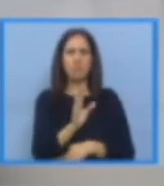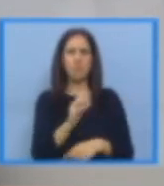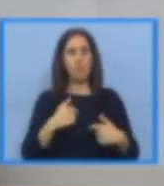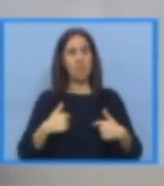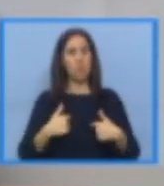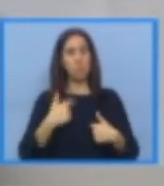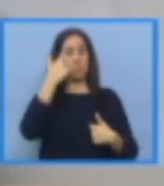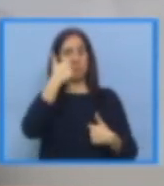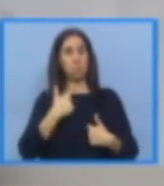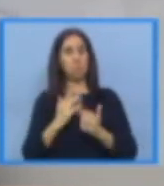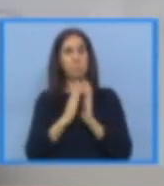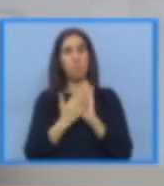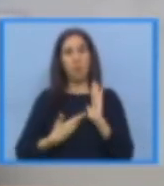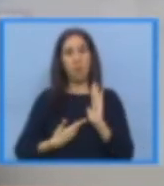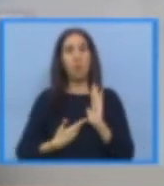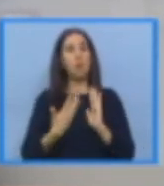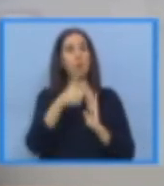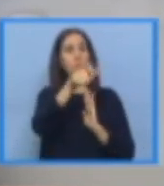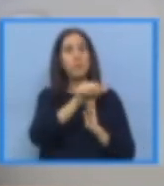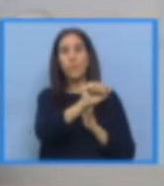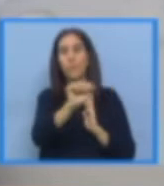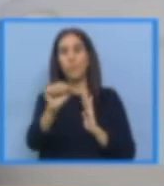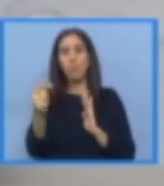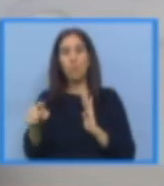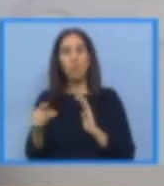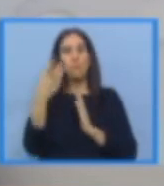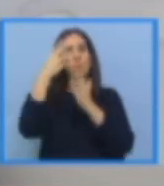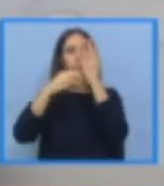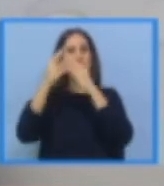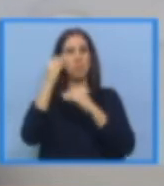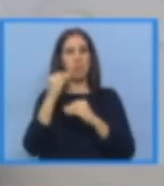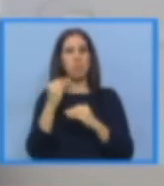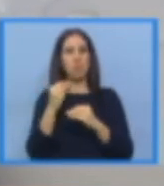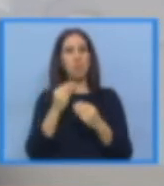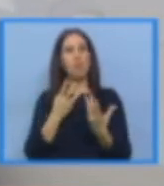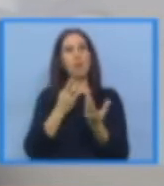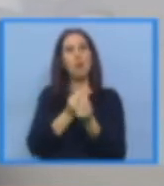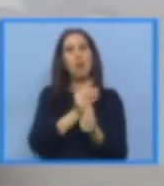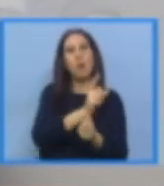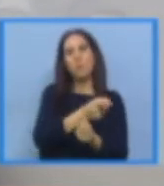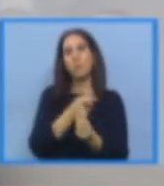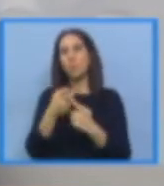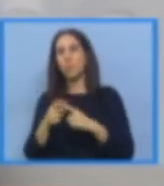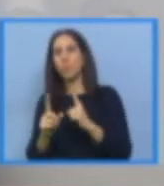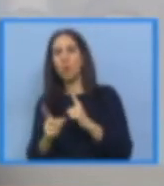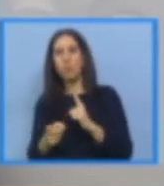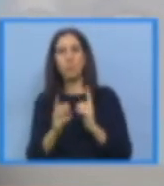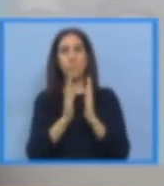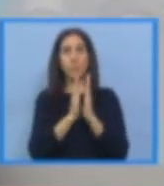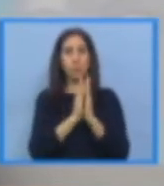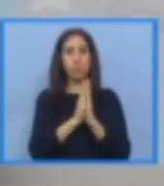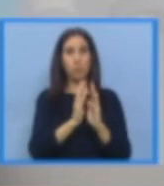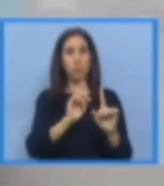de determinada confissão, vocês têm a vossa. Vamos aprender o que é que nos aproxima, o que é que nos distingue. Dentro das